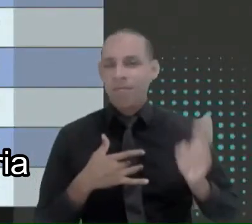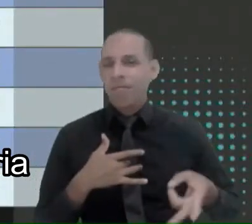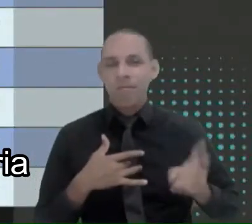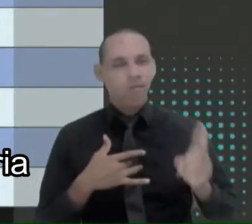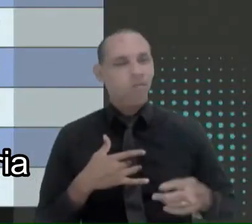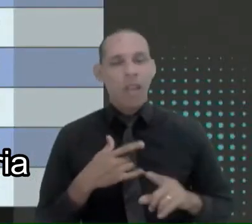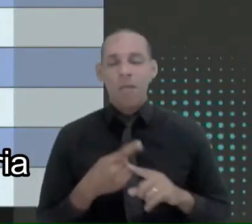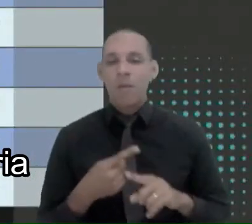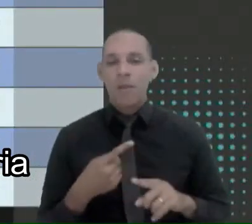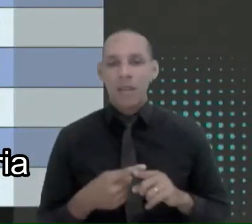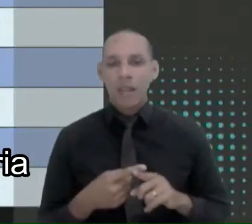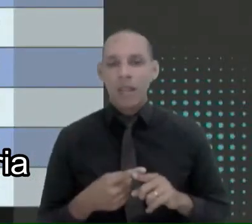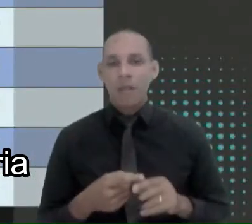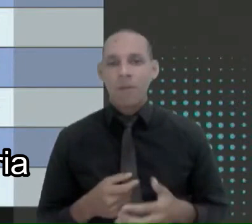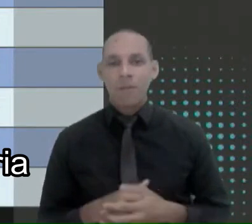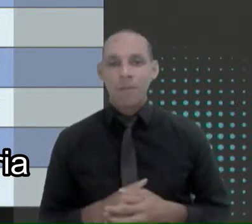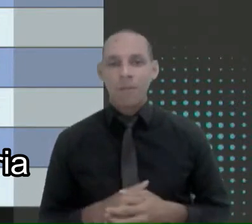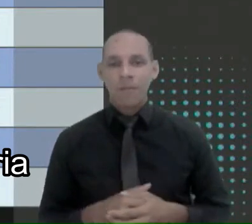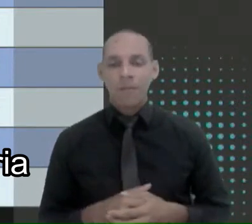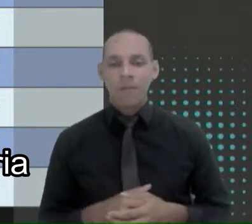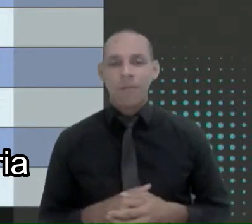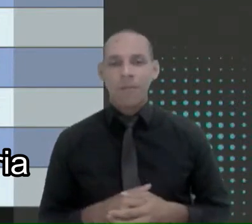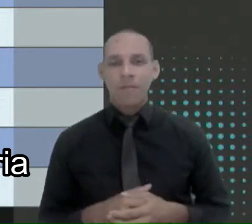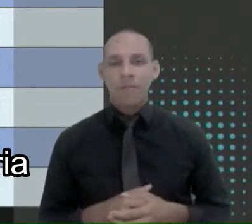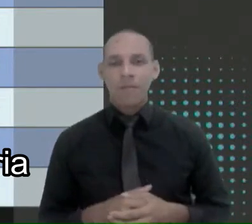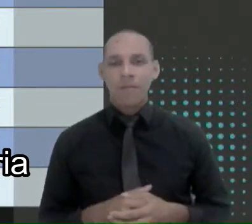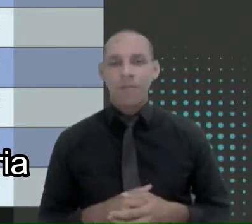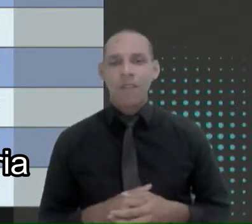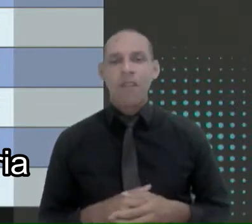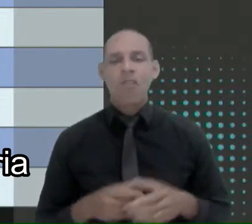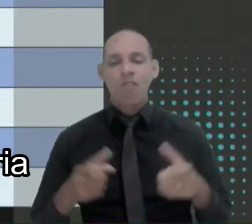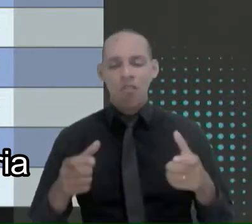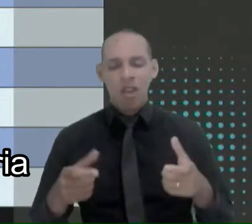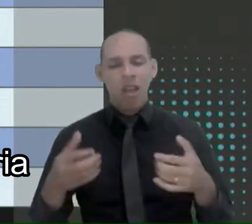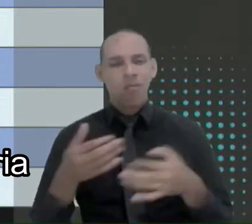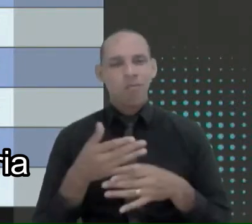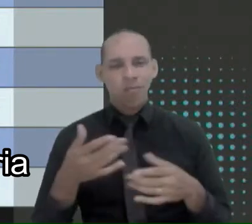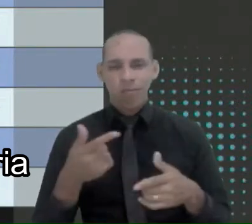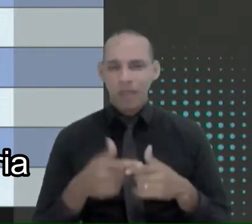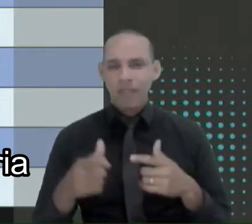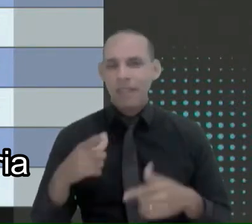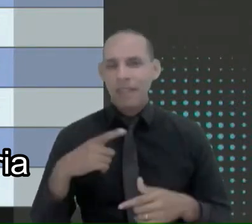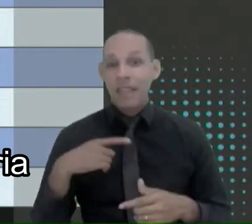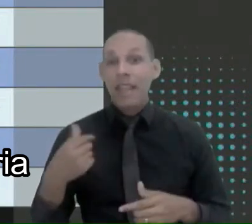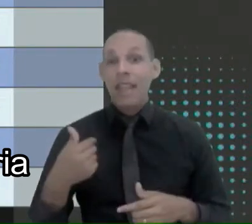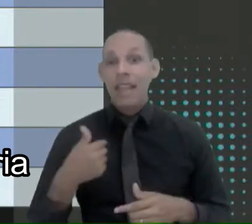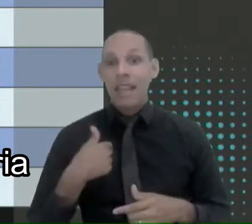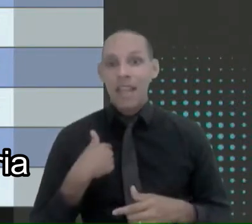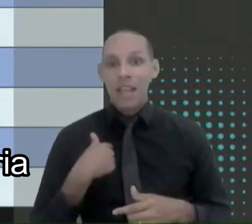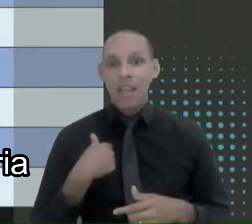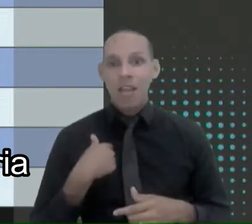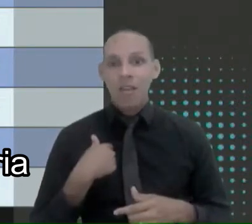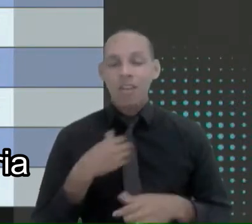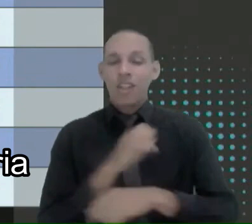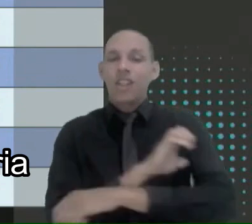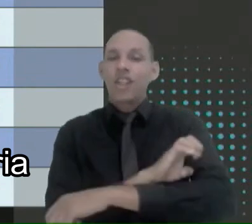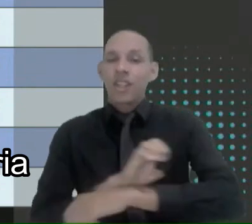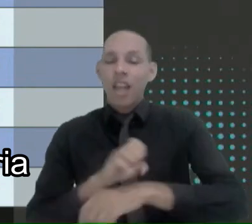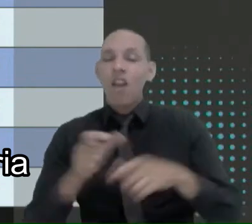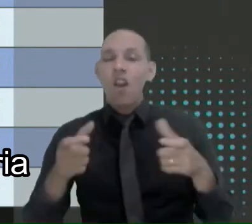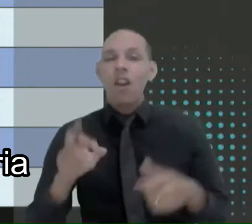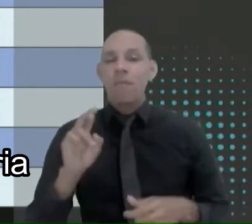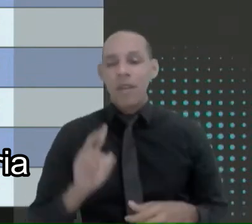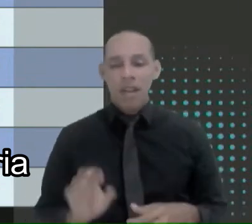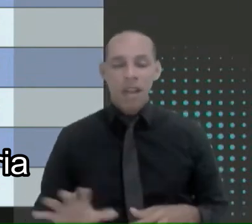condições de urbanismo, né? Eu fiz a minha residência em Medicina de Família e Comunidade na Rocinha, e na minha equipe